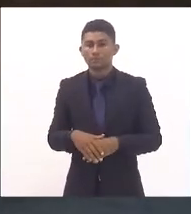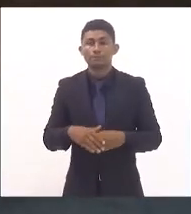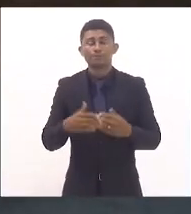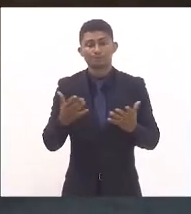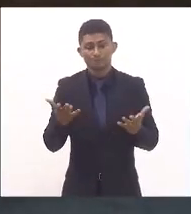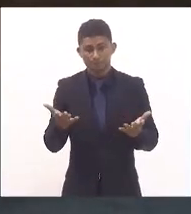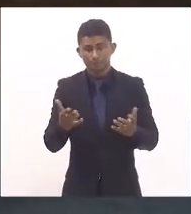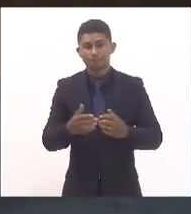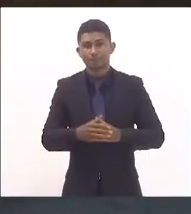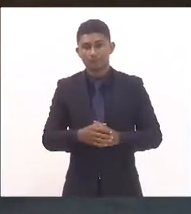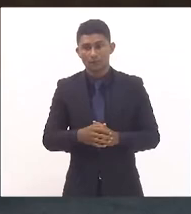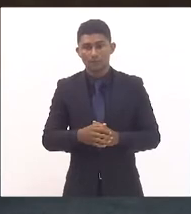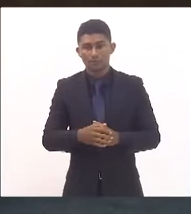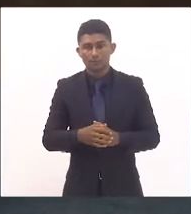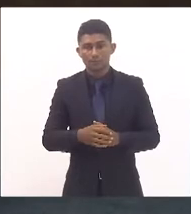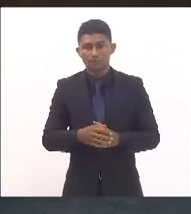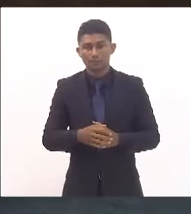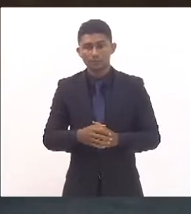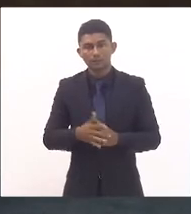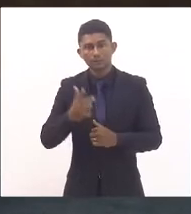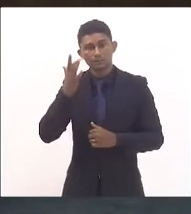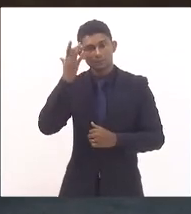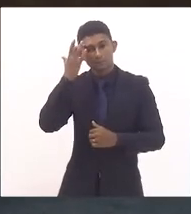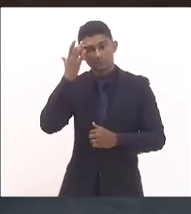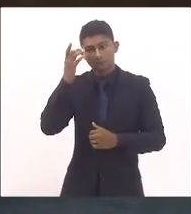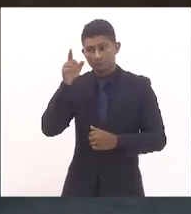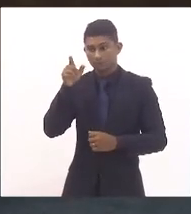repente, Vossa Excelência